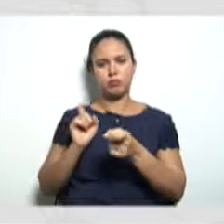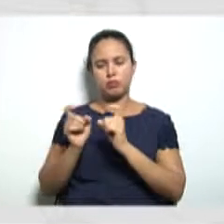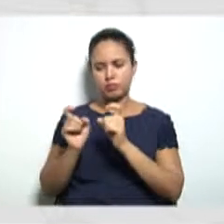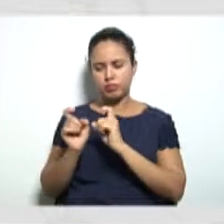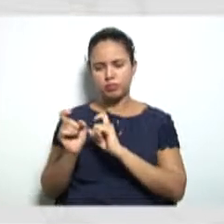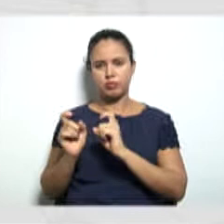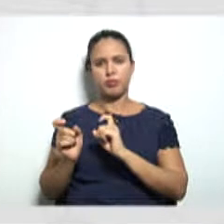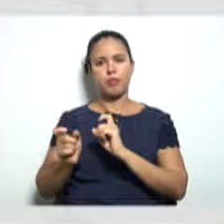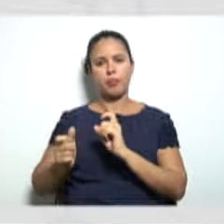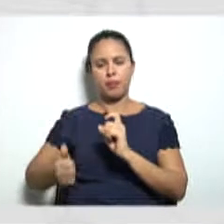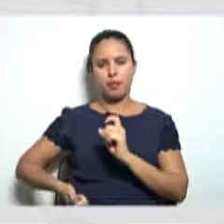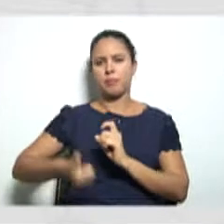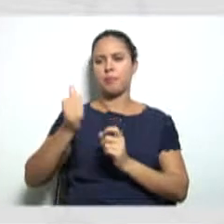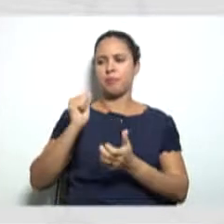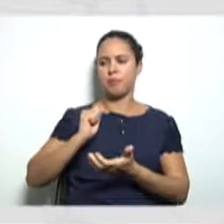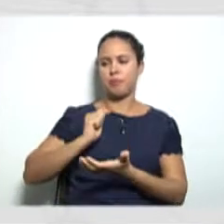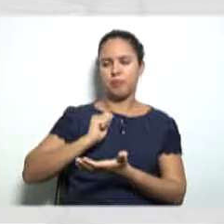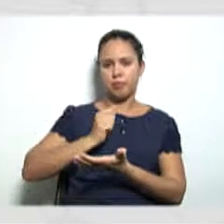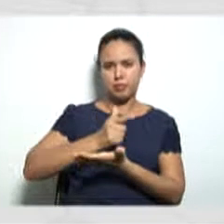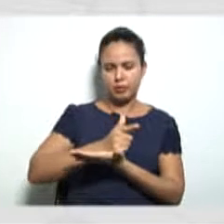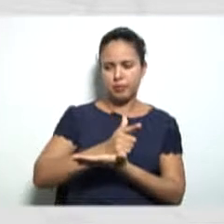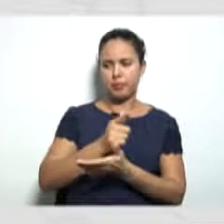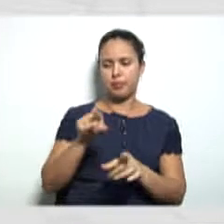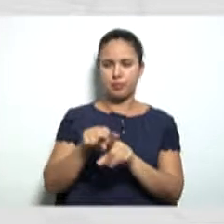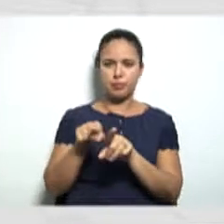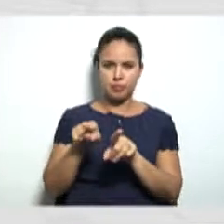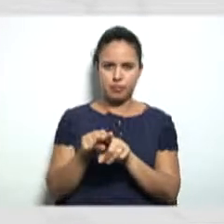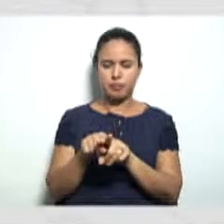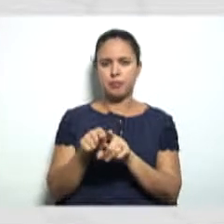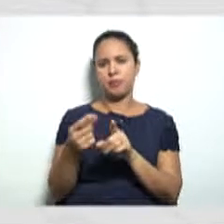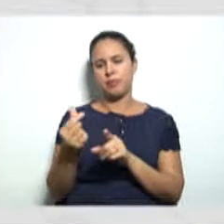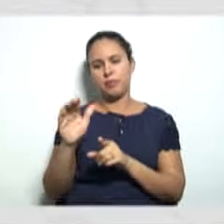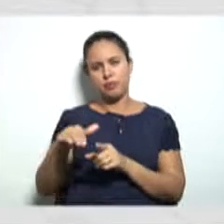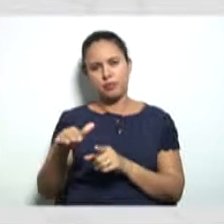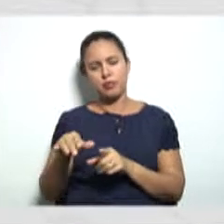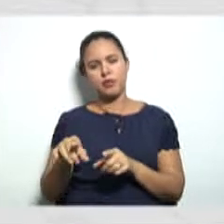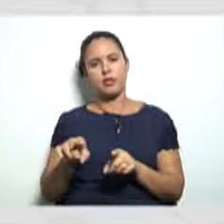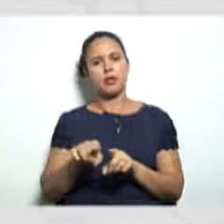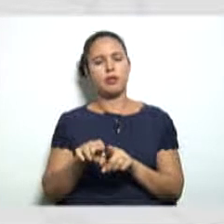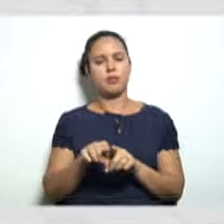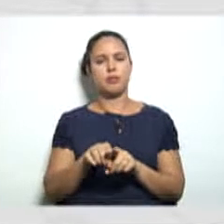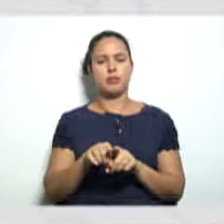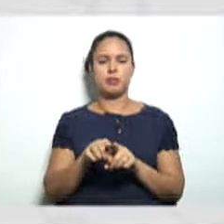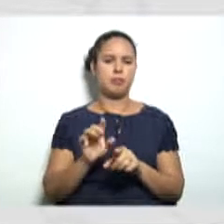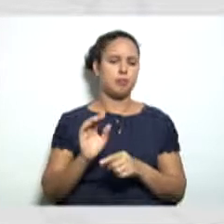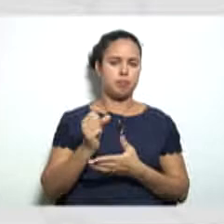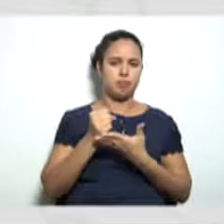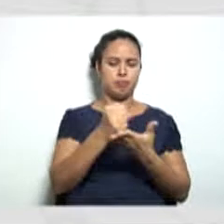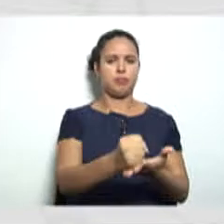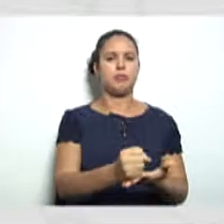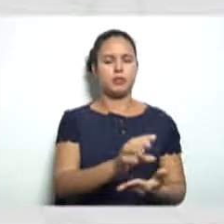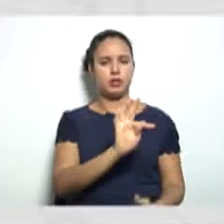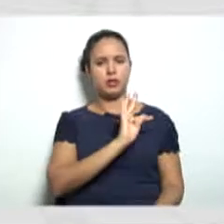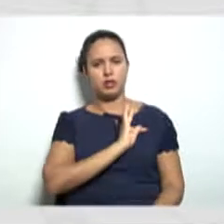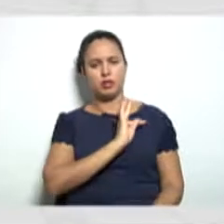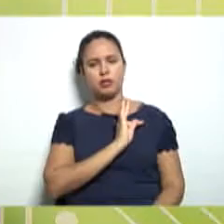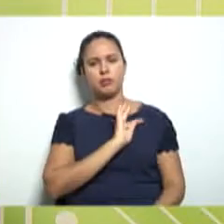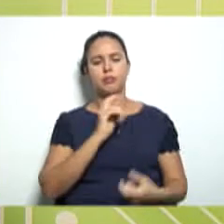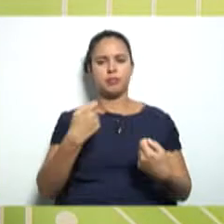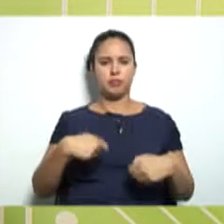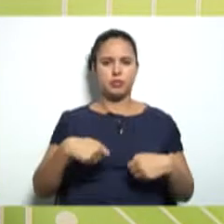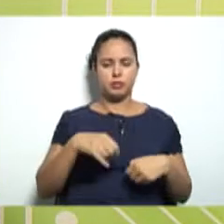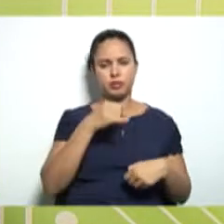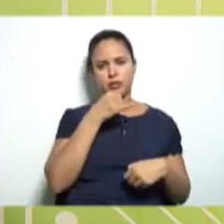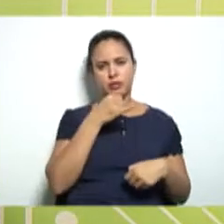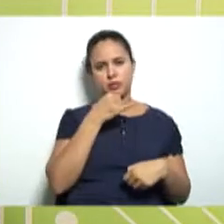melhor de pagamento dessa venda. O recebimento de assistência técnica. Muitas vezes quem cuida, por exemplo, de um tanque de peixe precisa de uma